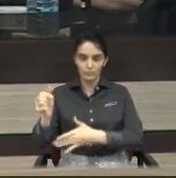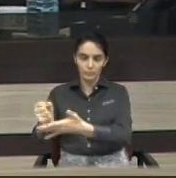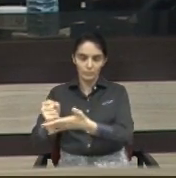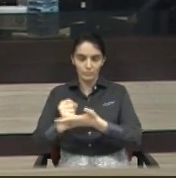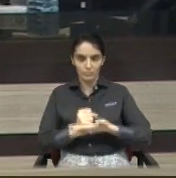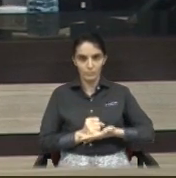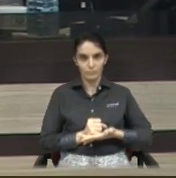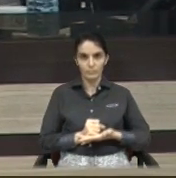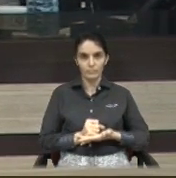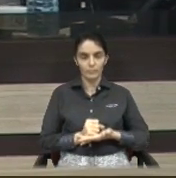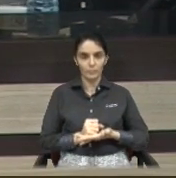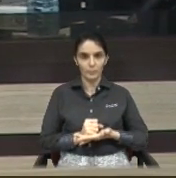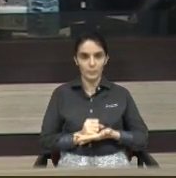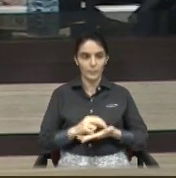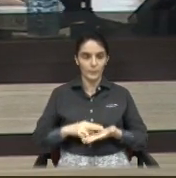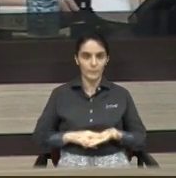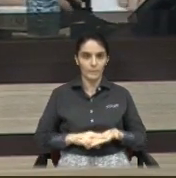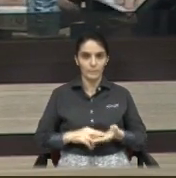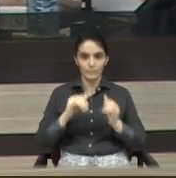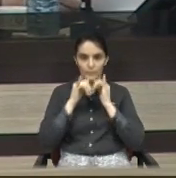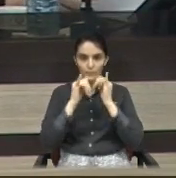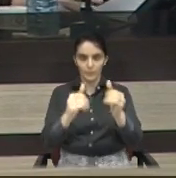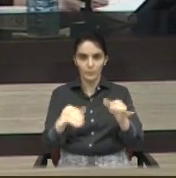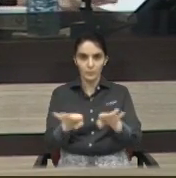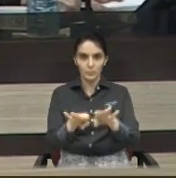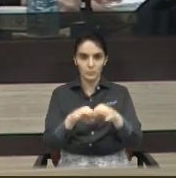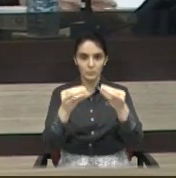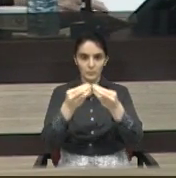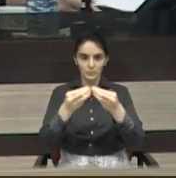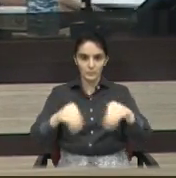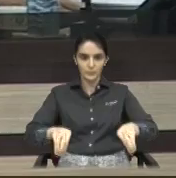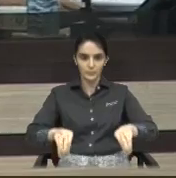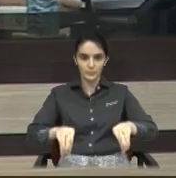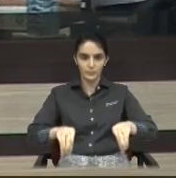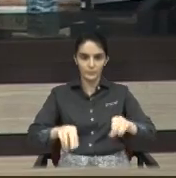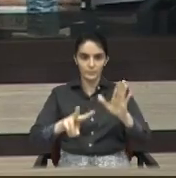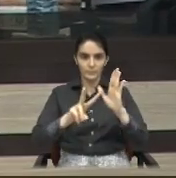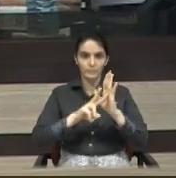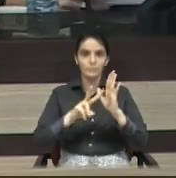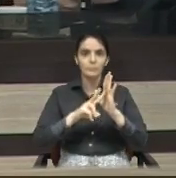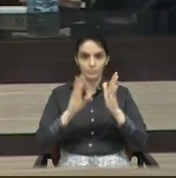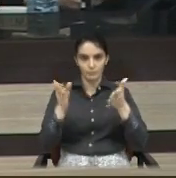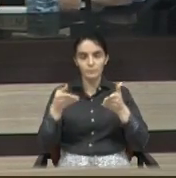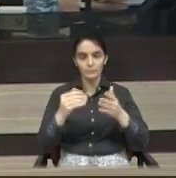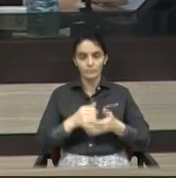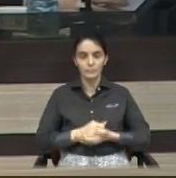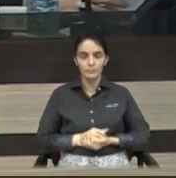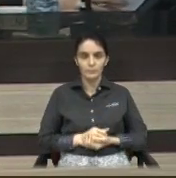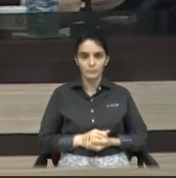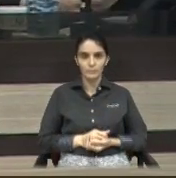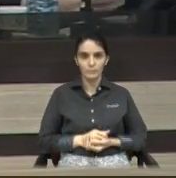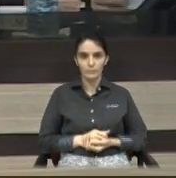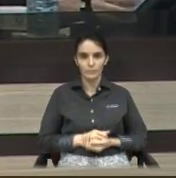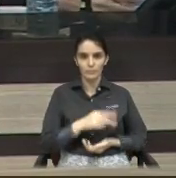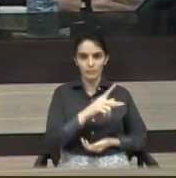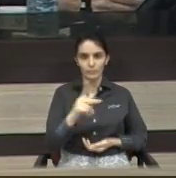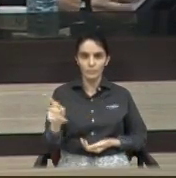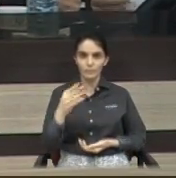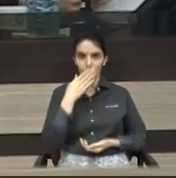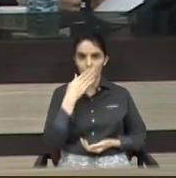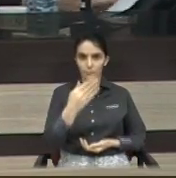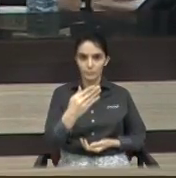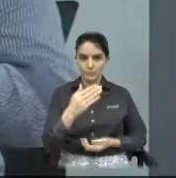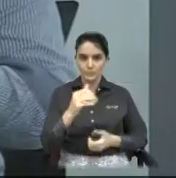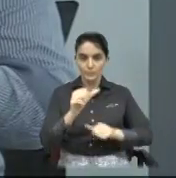pela mesa diretora e comunica que também prejudica o item 2 já prejudicado. Senhor presidente, eu peço inversão